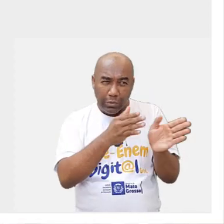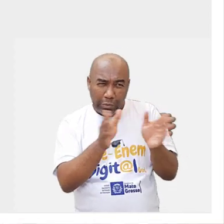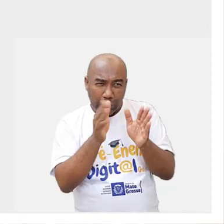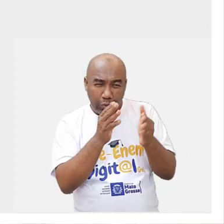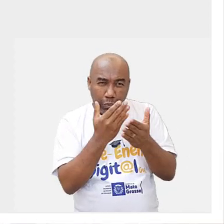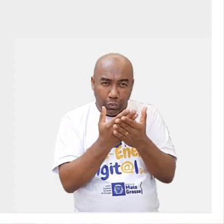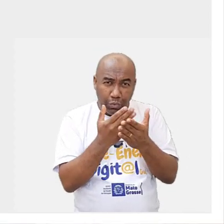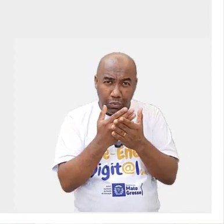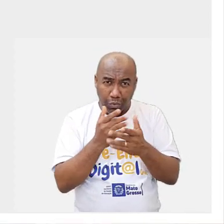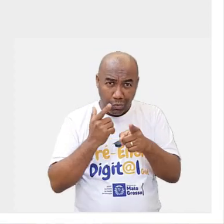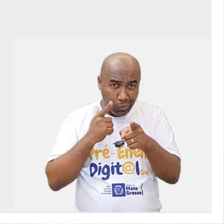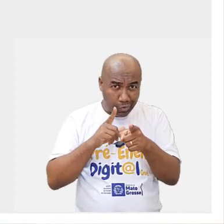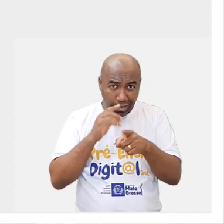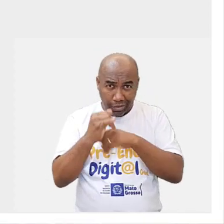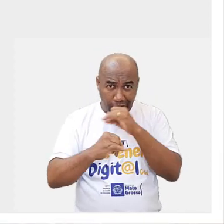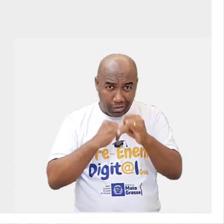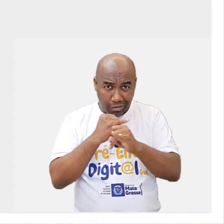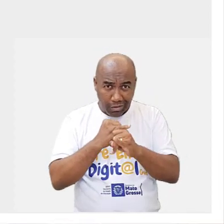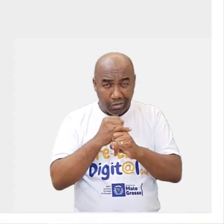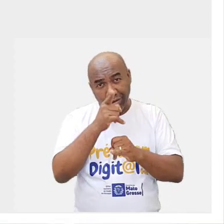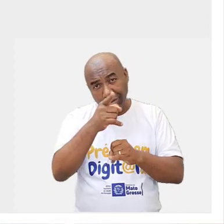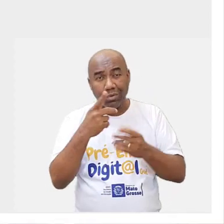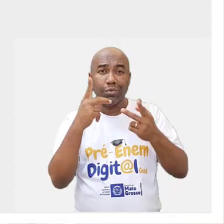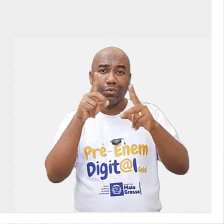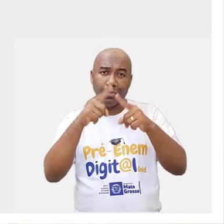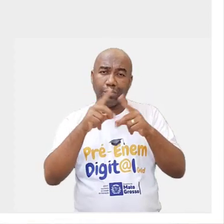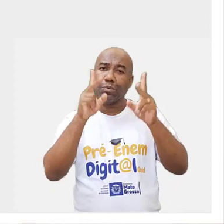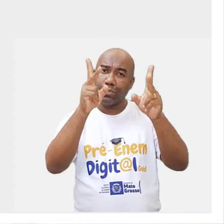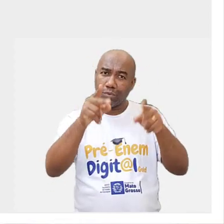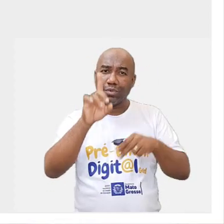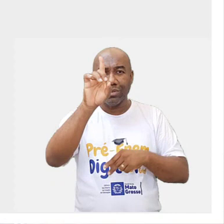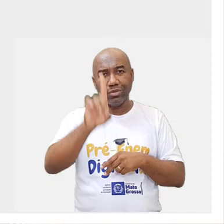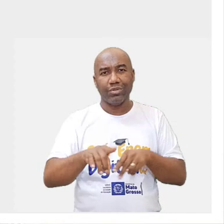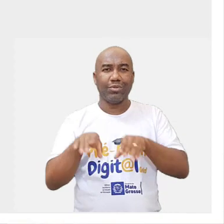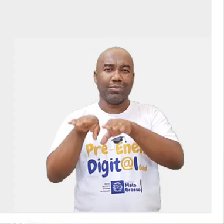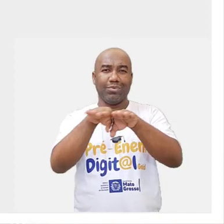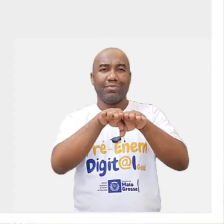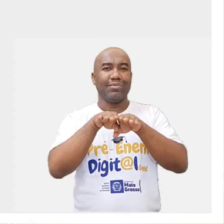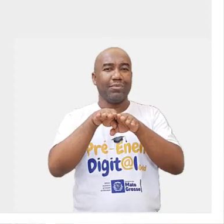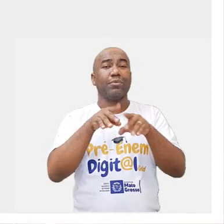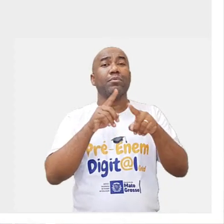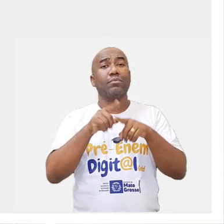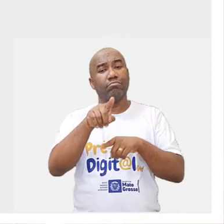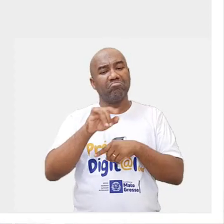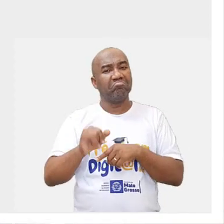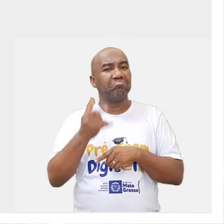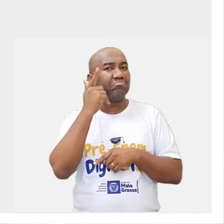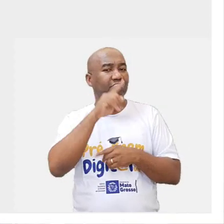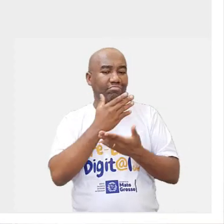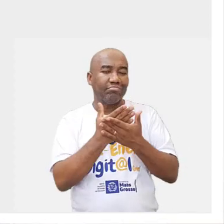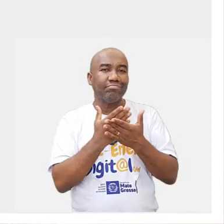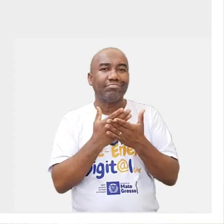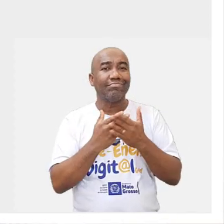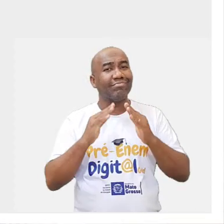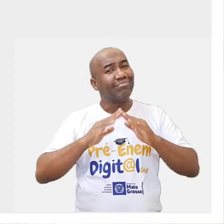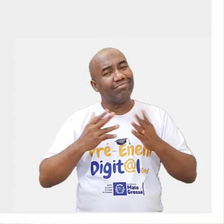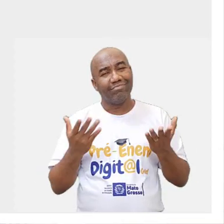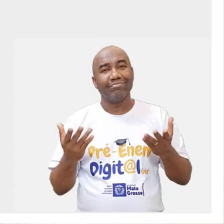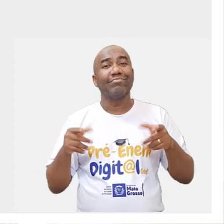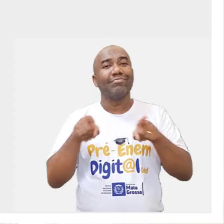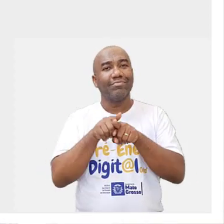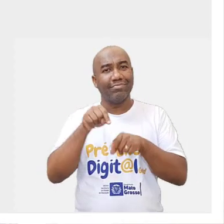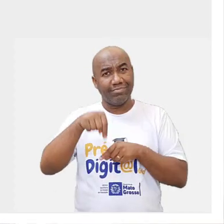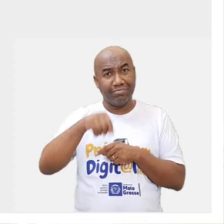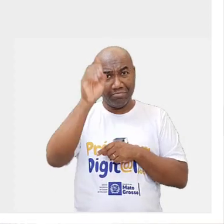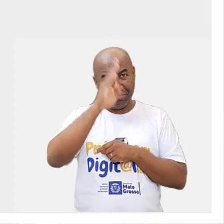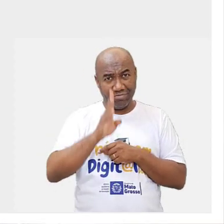Direitos Humanos. Fora isso, ainda reconhece transversalidade, vivência e globalidade. Ou seja, existem aqui